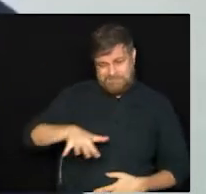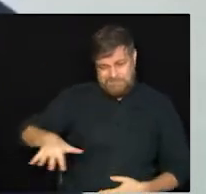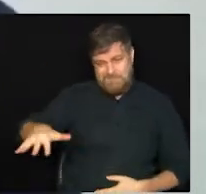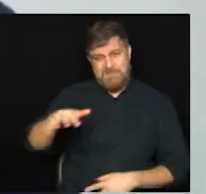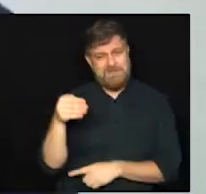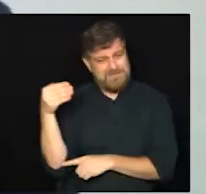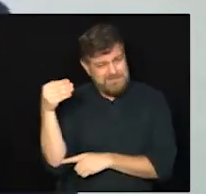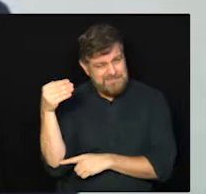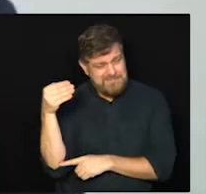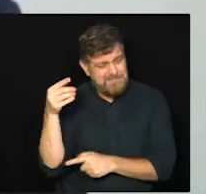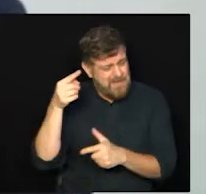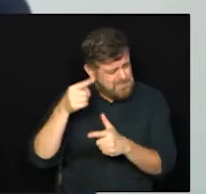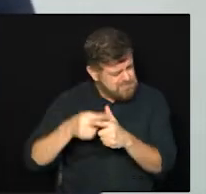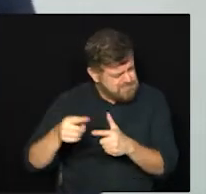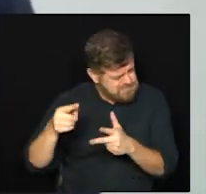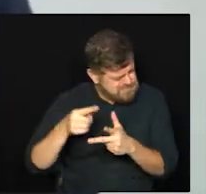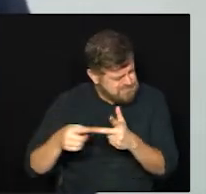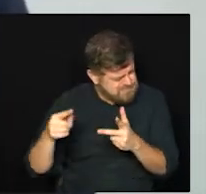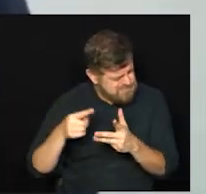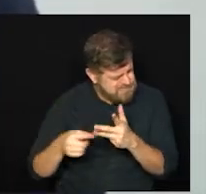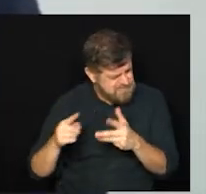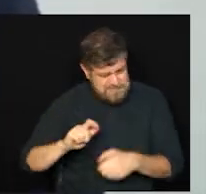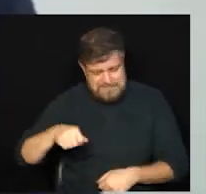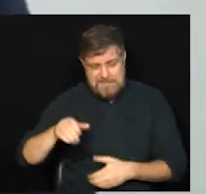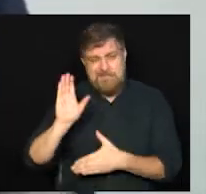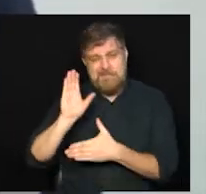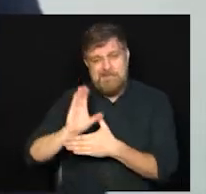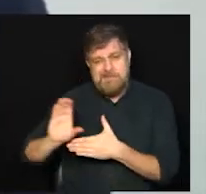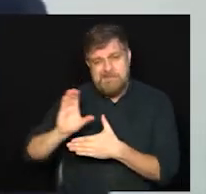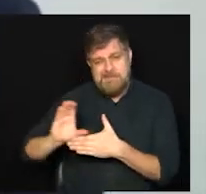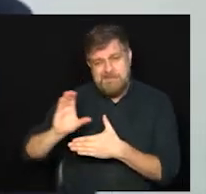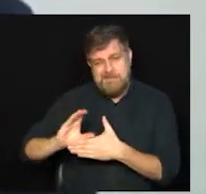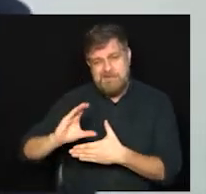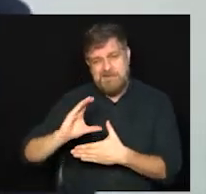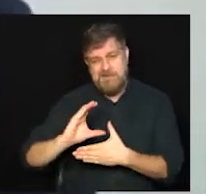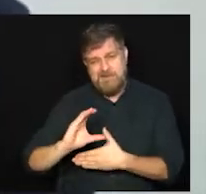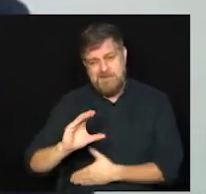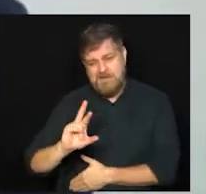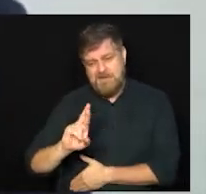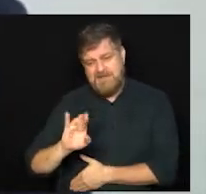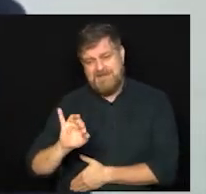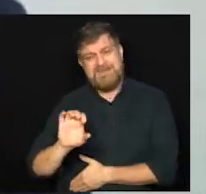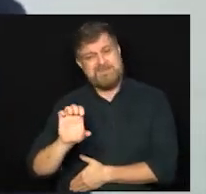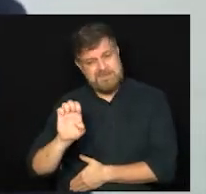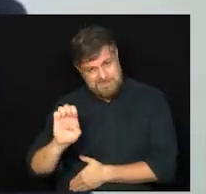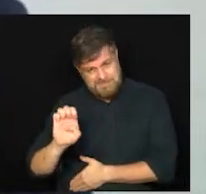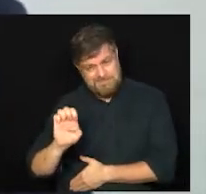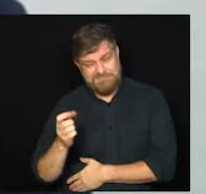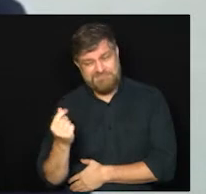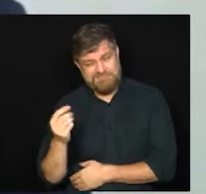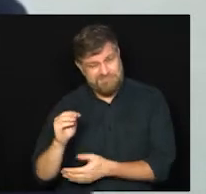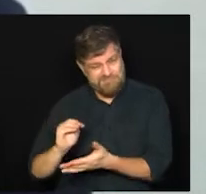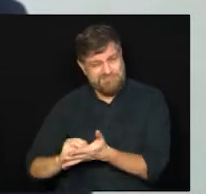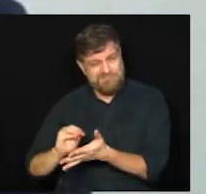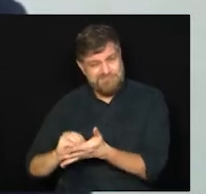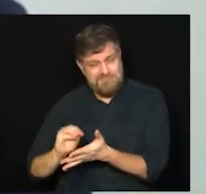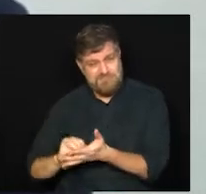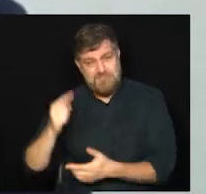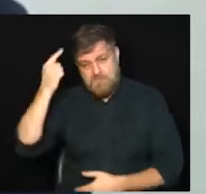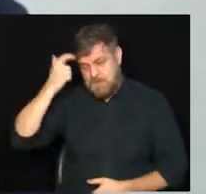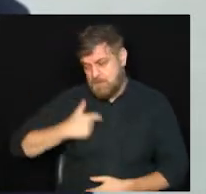está passando. As palavras do Vanderlei, né, eu endosso todas, né? O